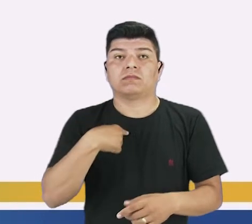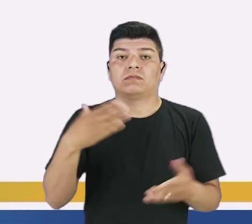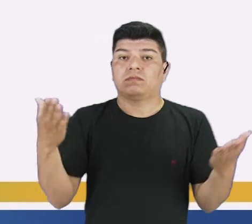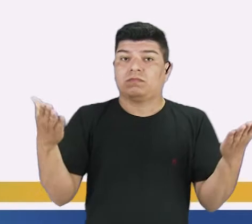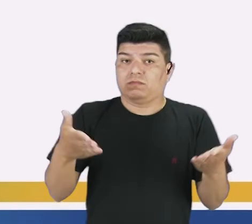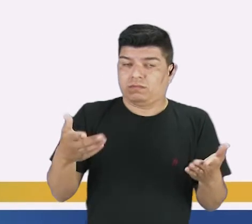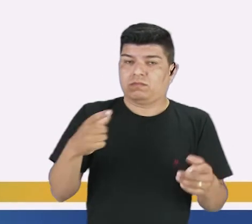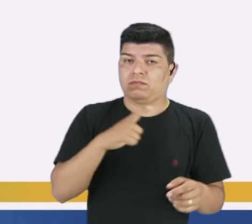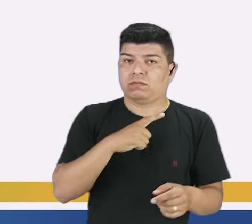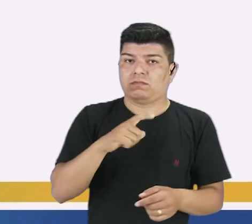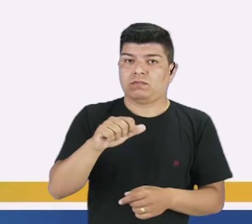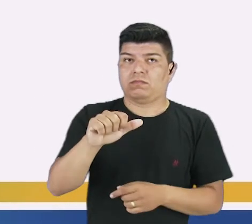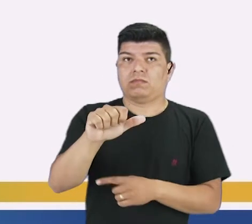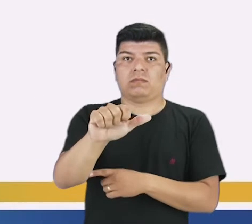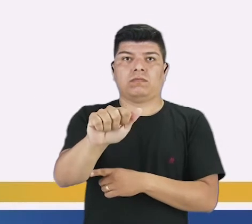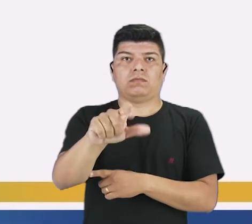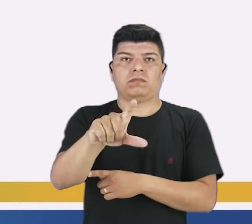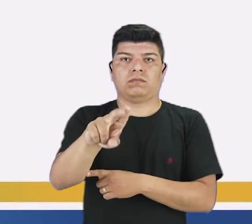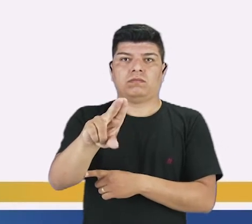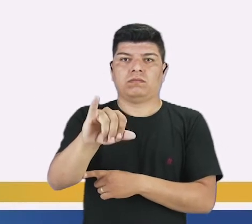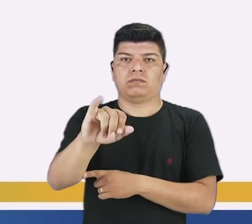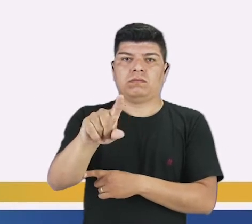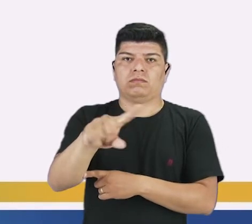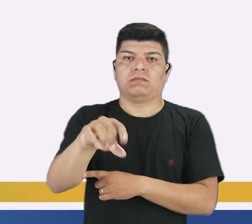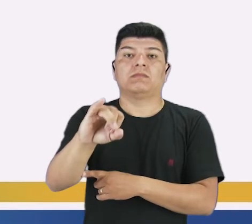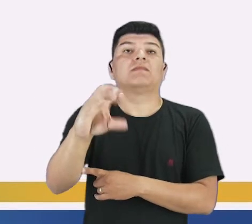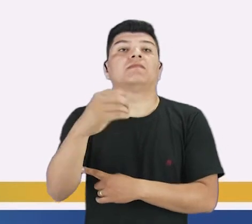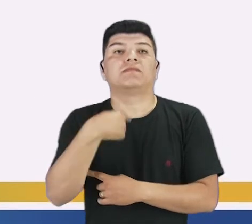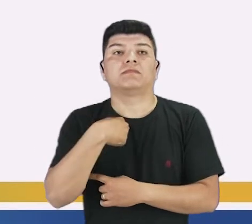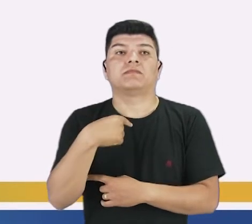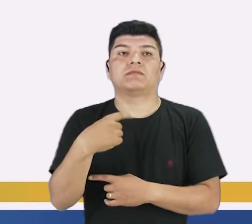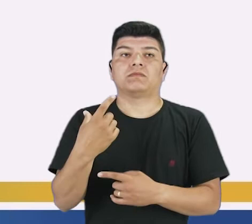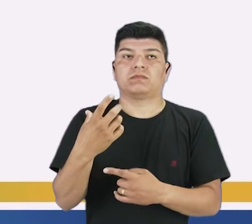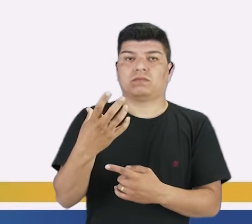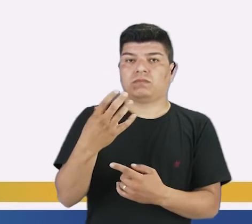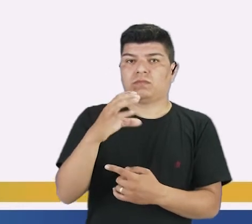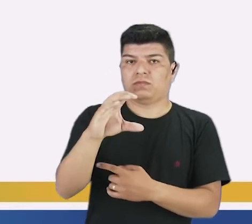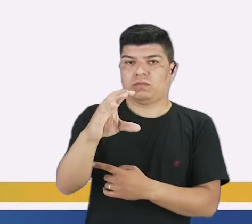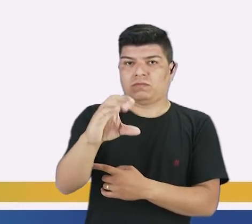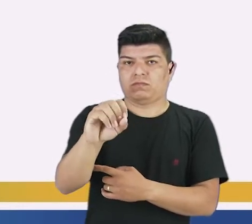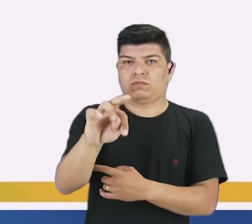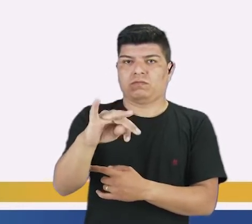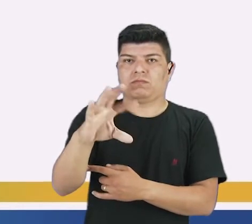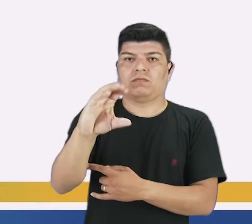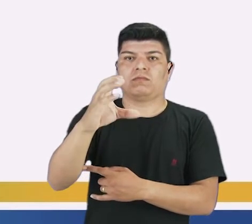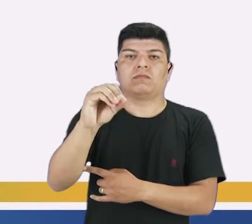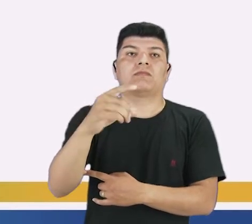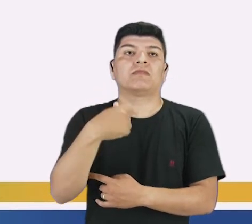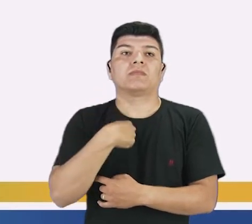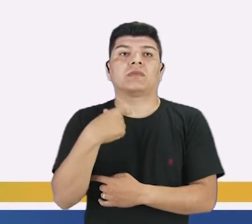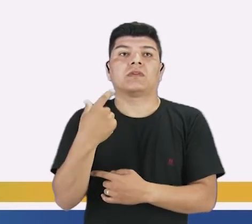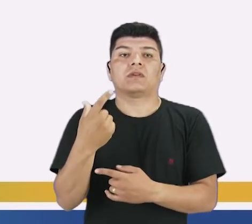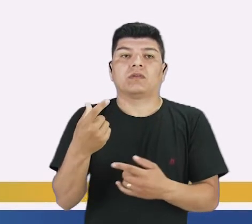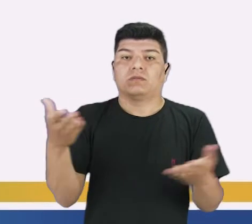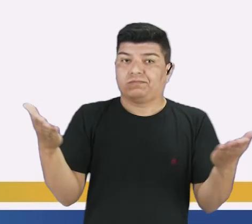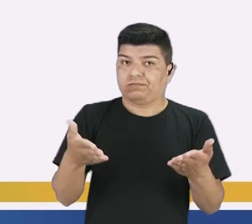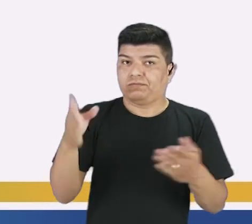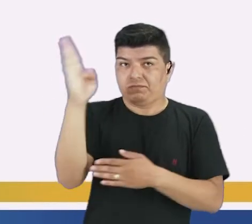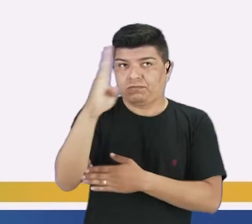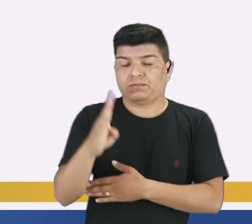do Aloysio de Azevedo, O Cortiço, tá bom? O Mulato, que foi que inaugurou essas obras no